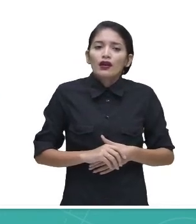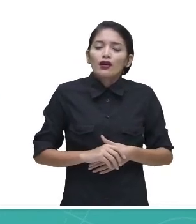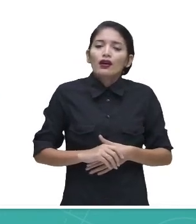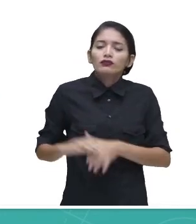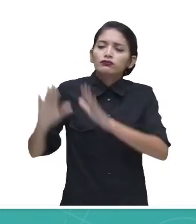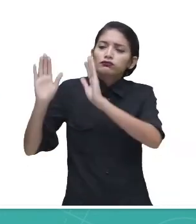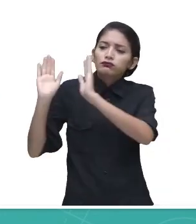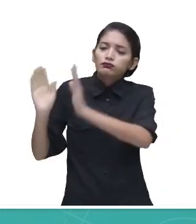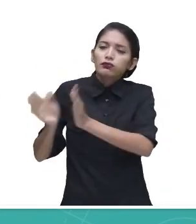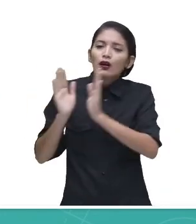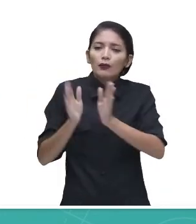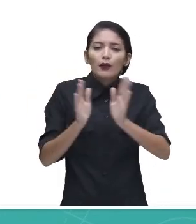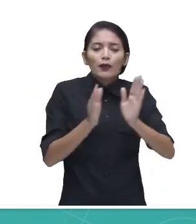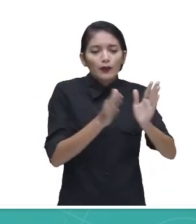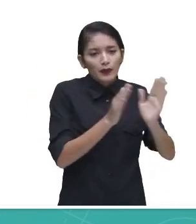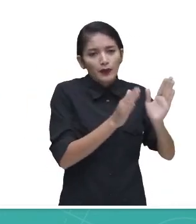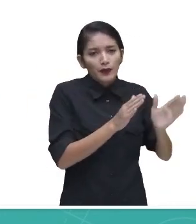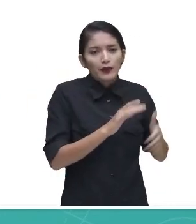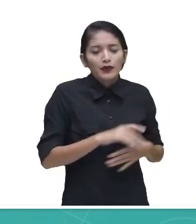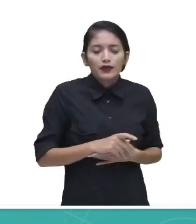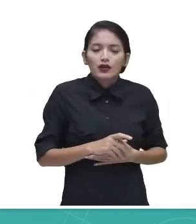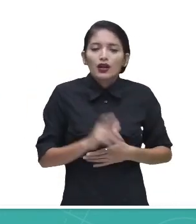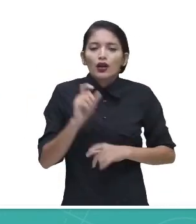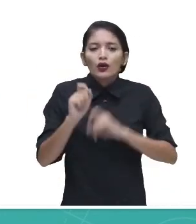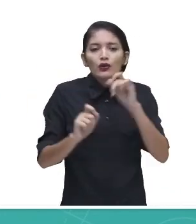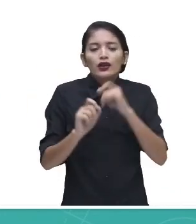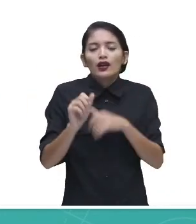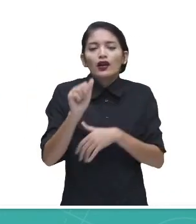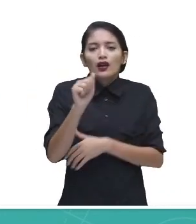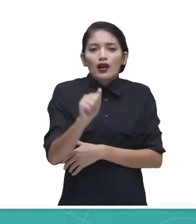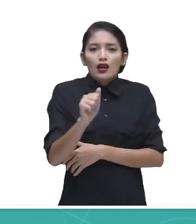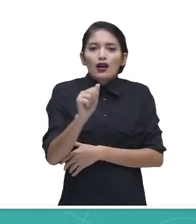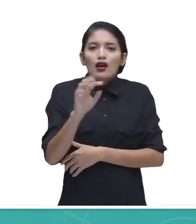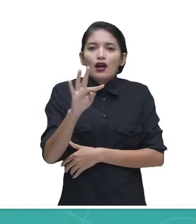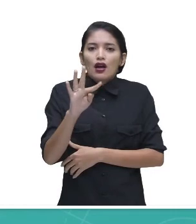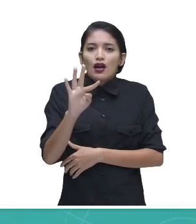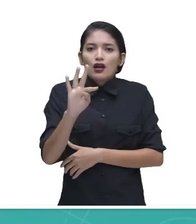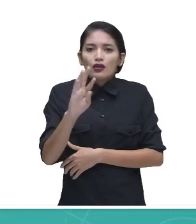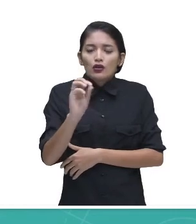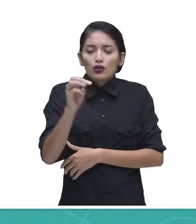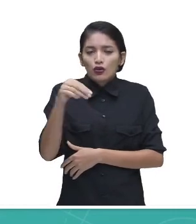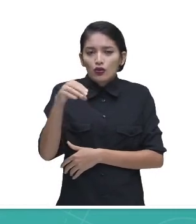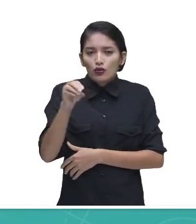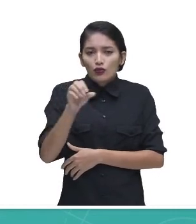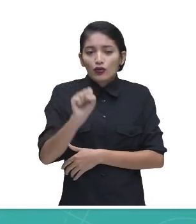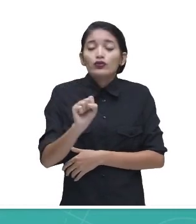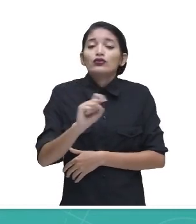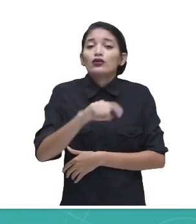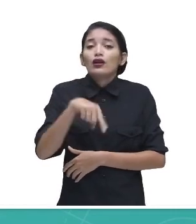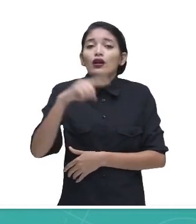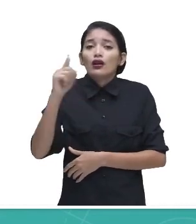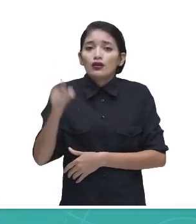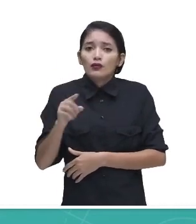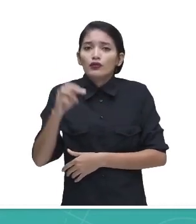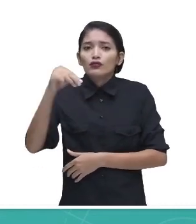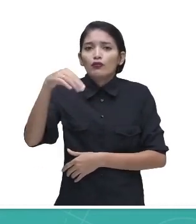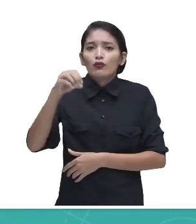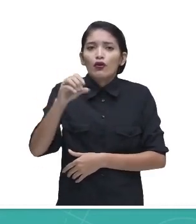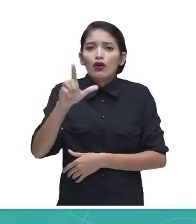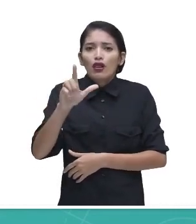níveis hierárquicos, né? A gente viu lá, são átomos, né? Depois